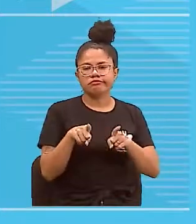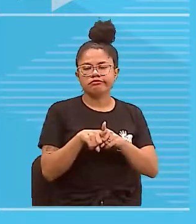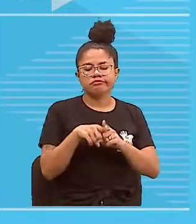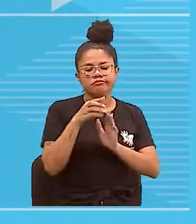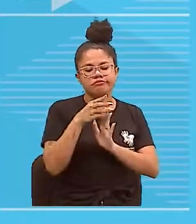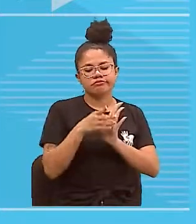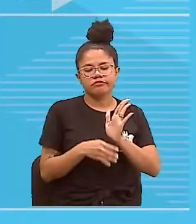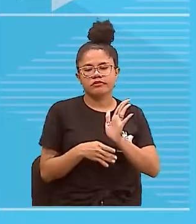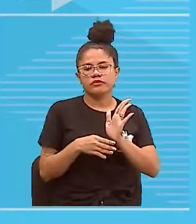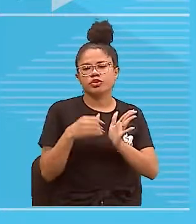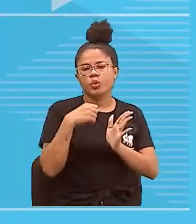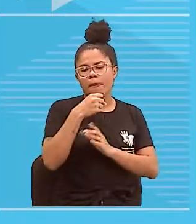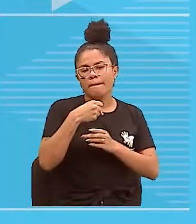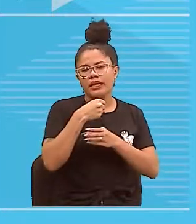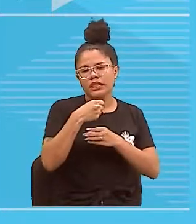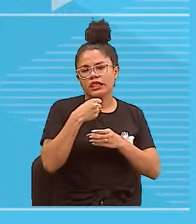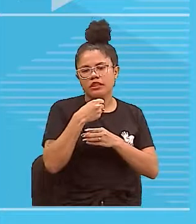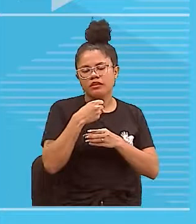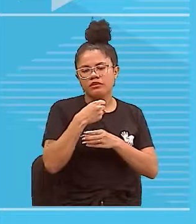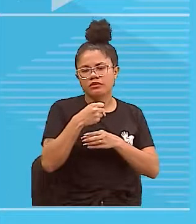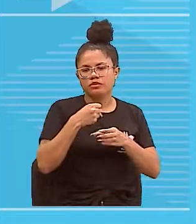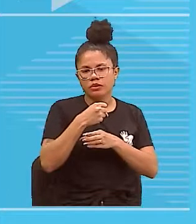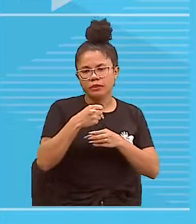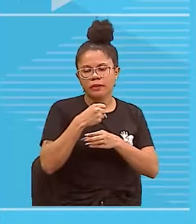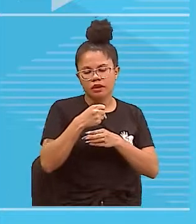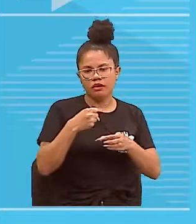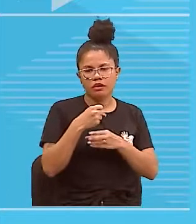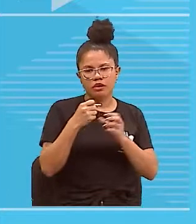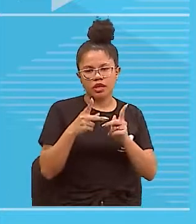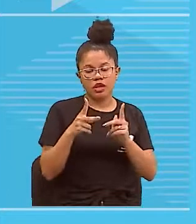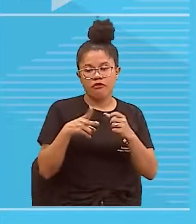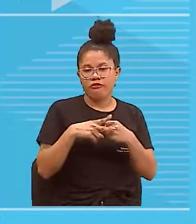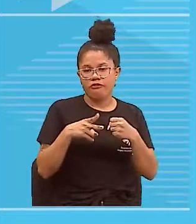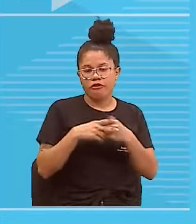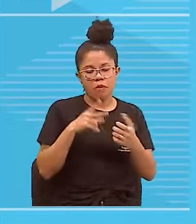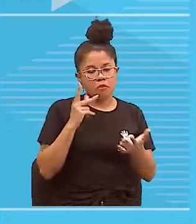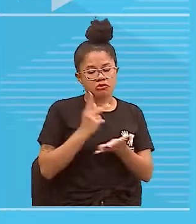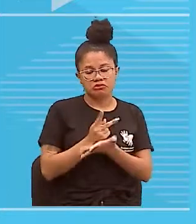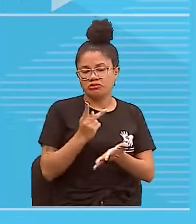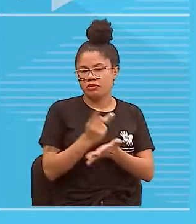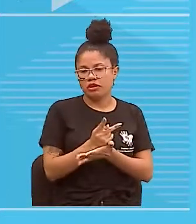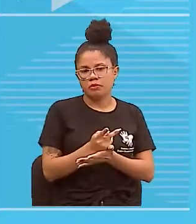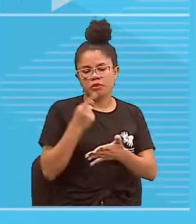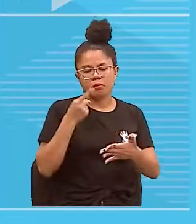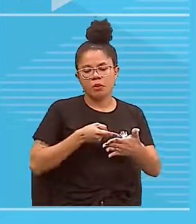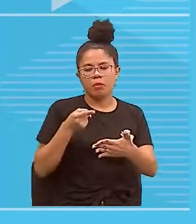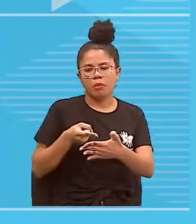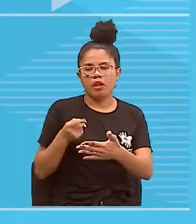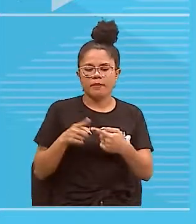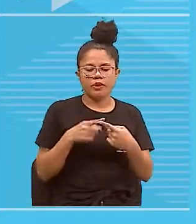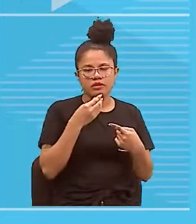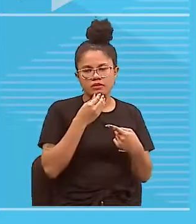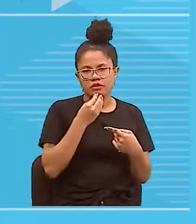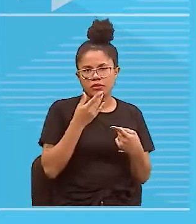e quando você vai seguir uma receita os verbos no imperativo né acrescente